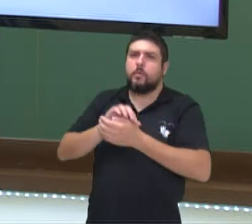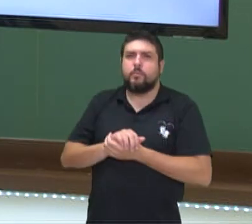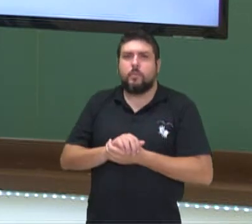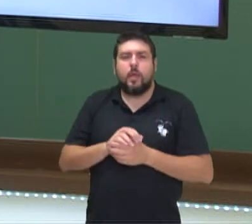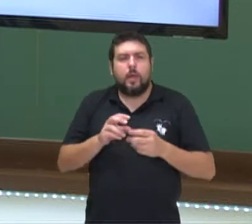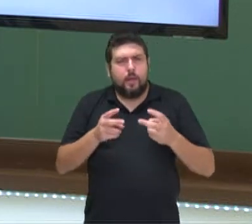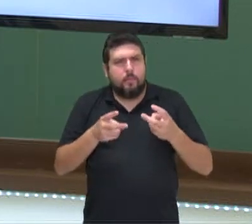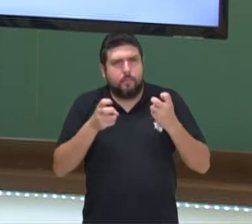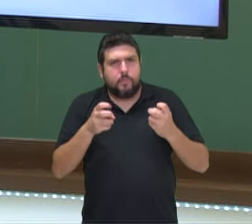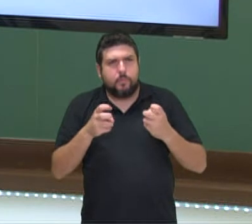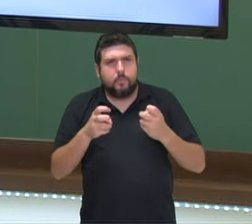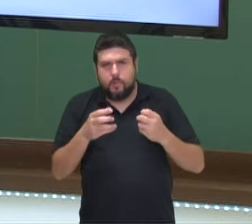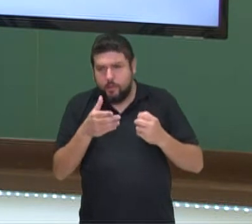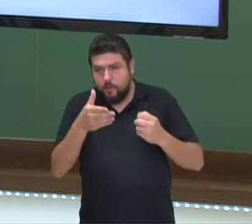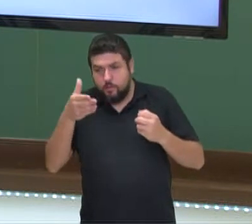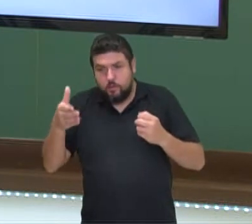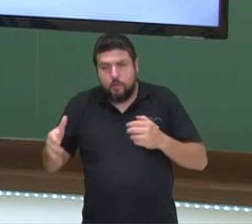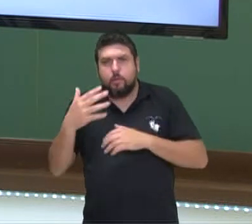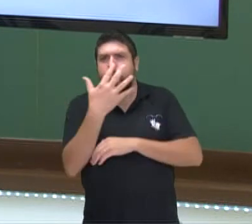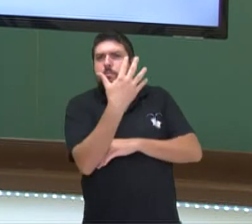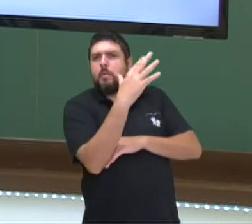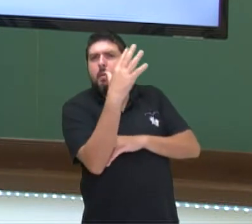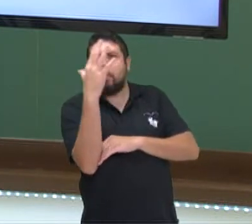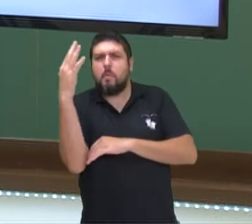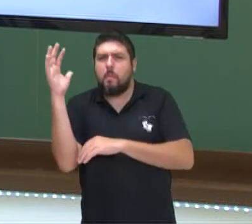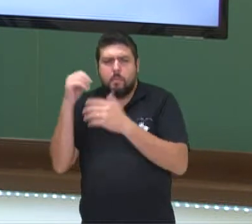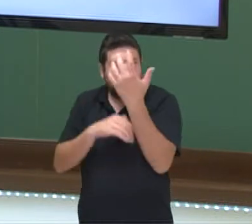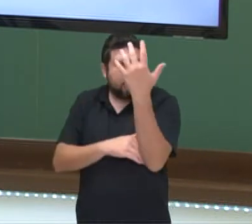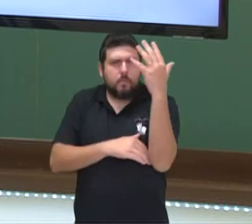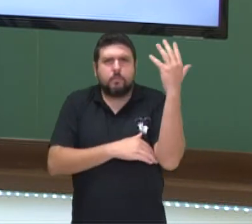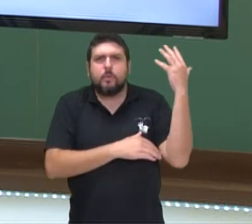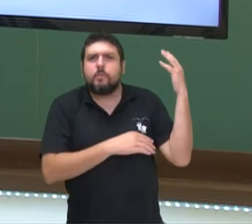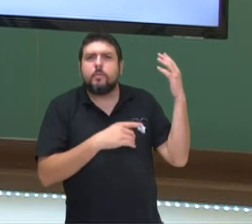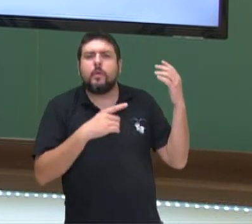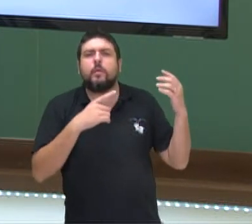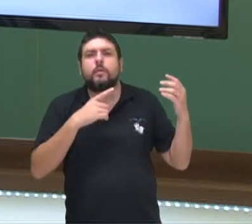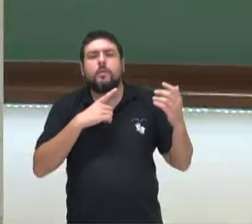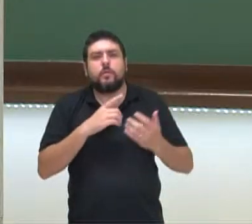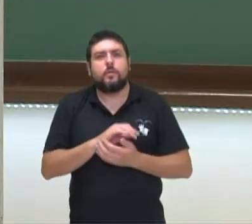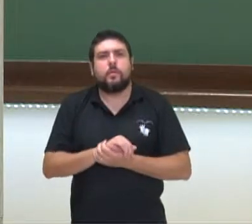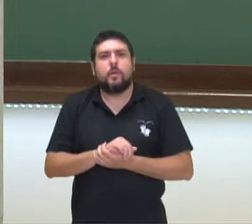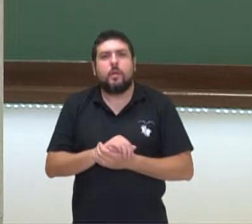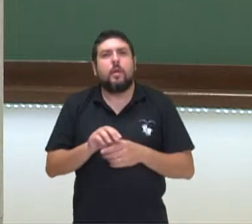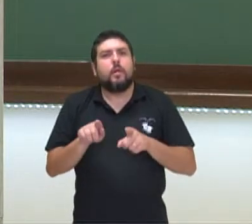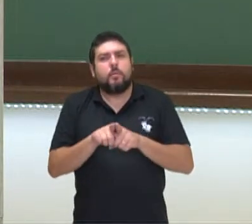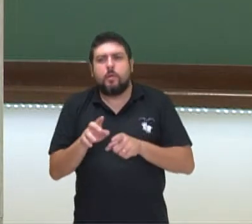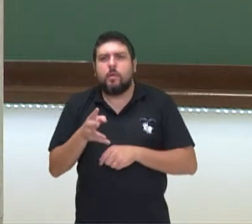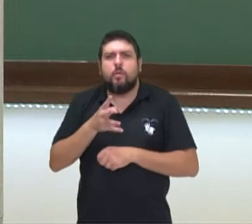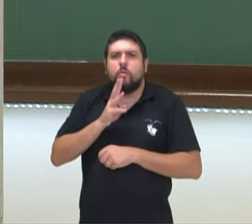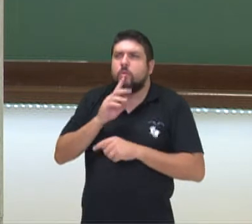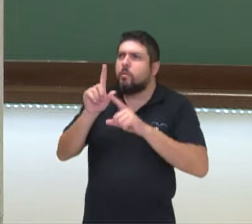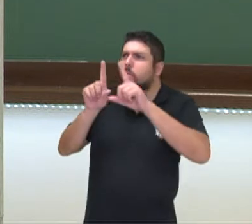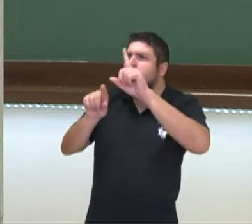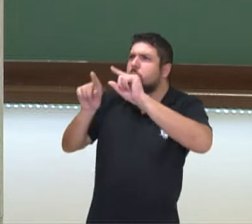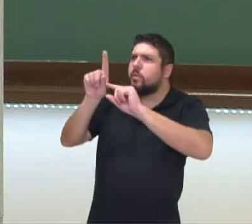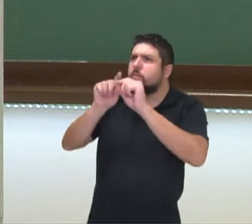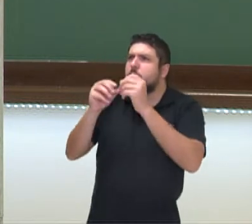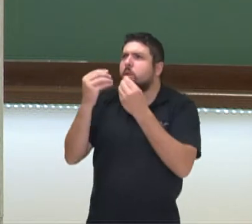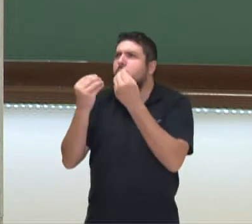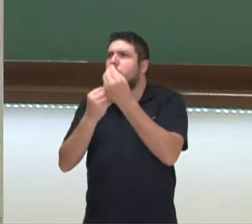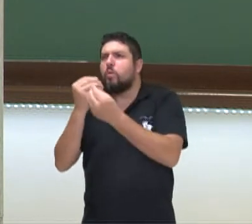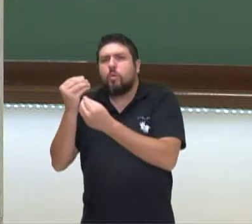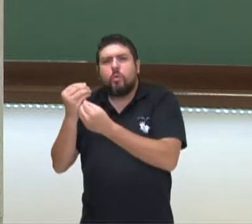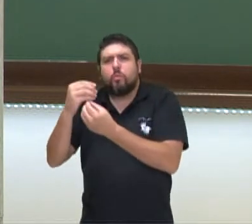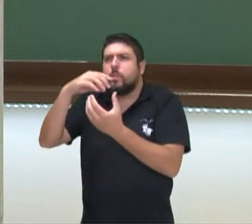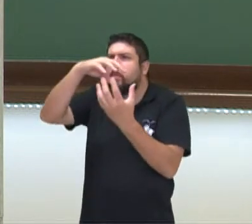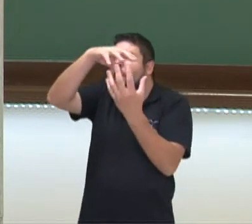né? O conhecimento de engenharia, matemática, arquitetura, astronomia, né? Fazia a observação dos astros, do